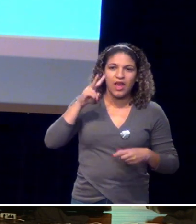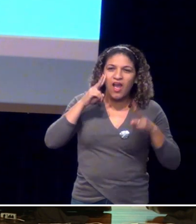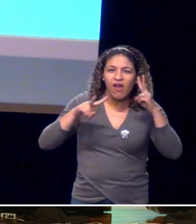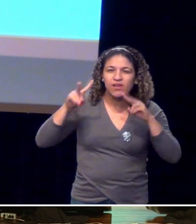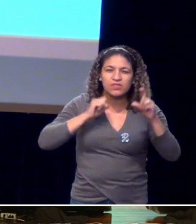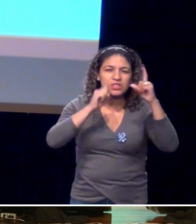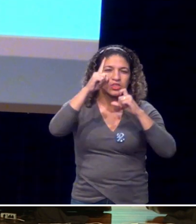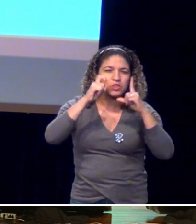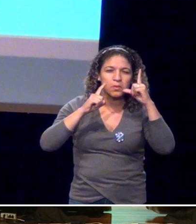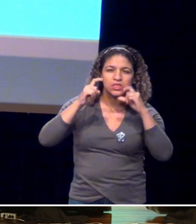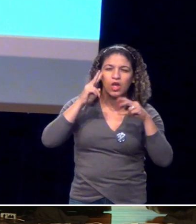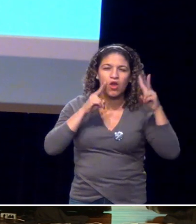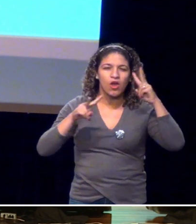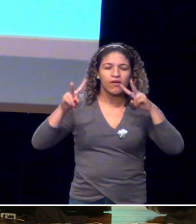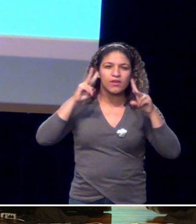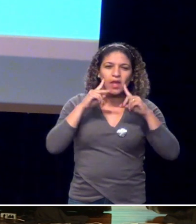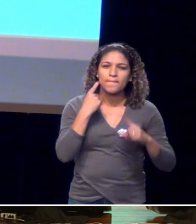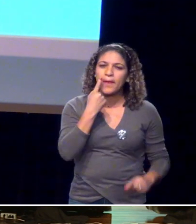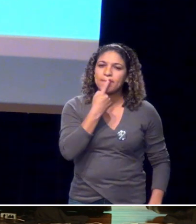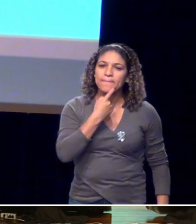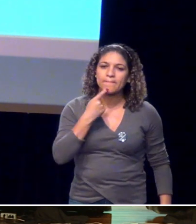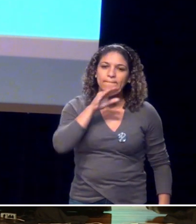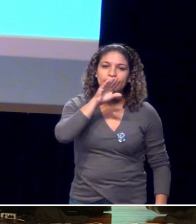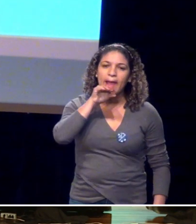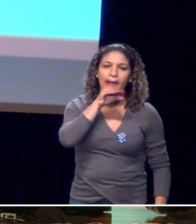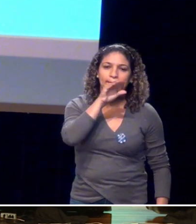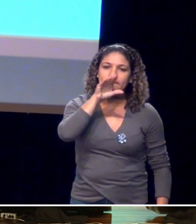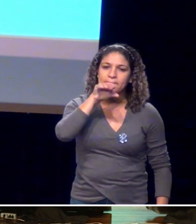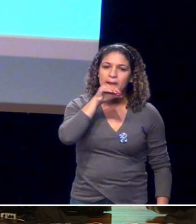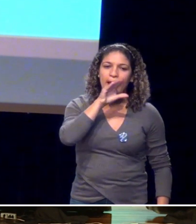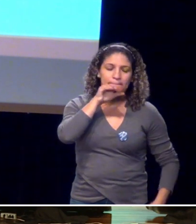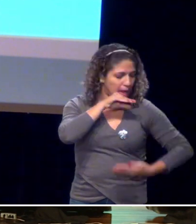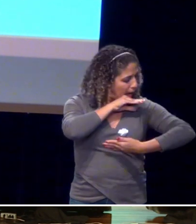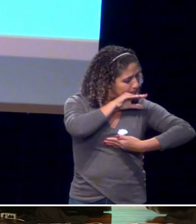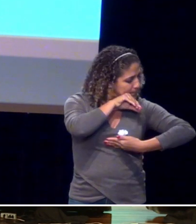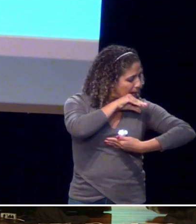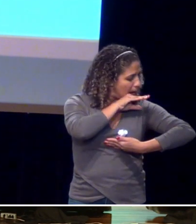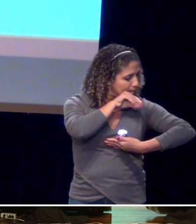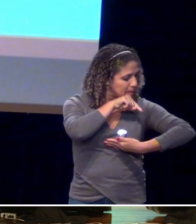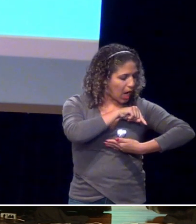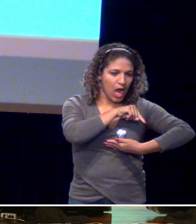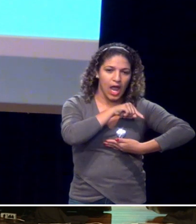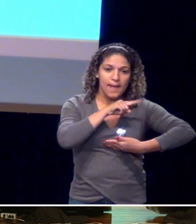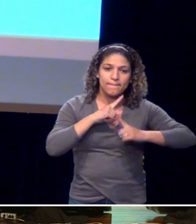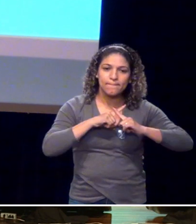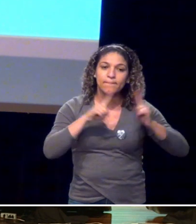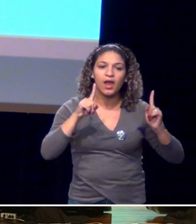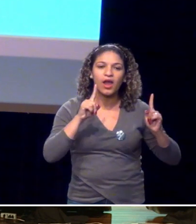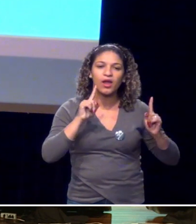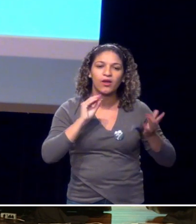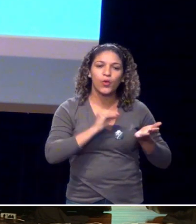ver expressões, ele vai ver os lábios da mãe se moverem em direção a eles,